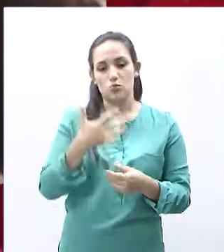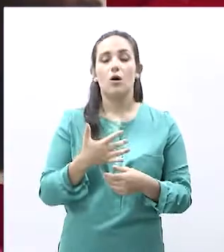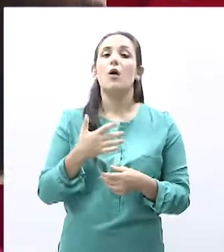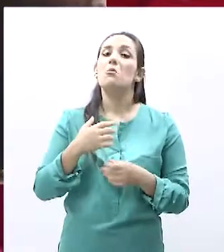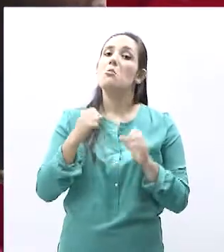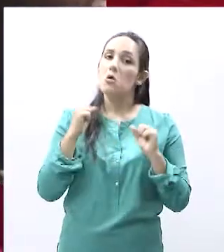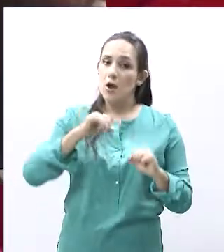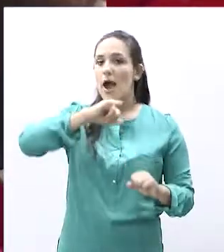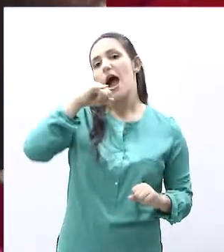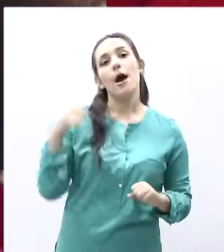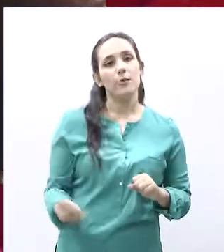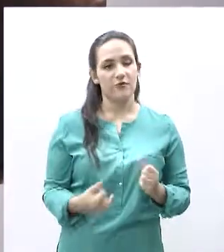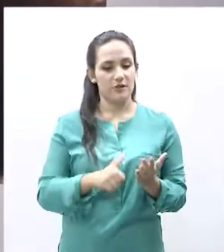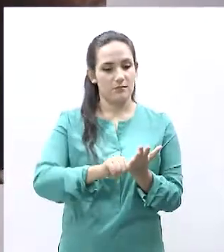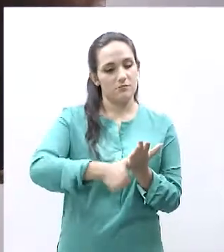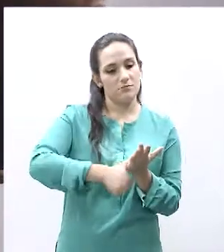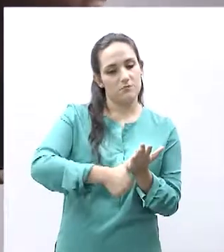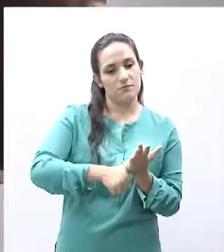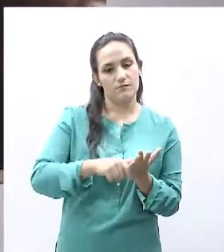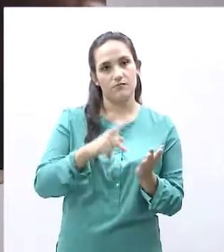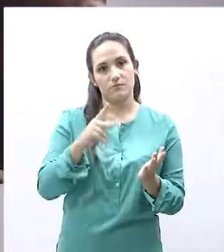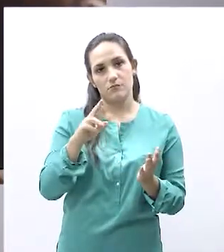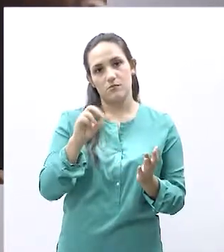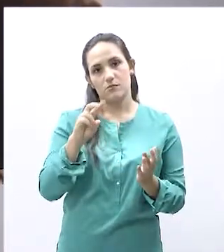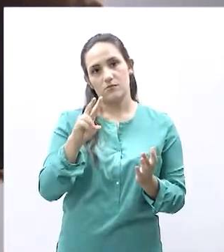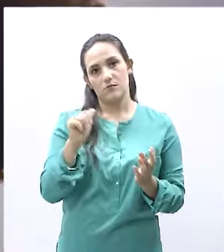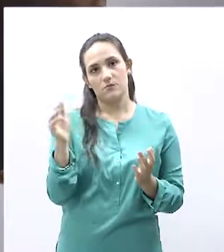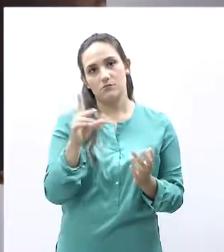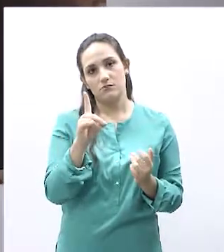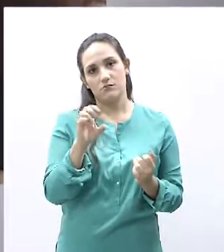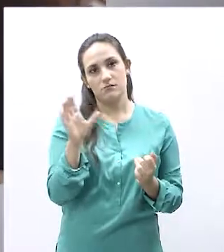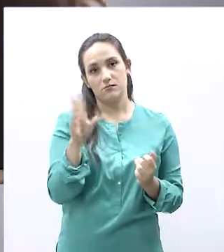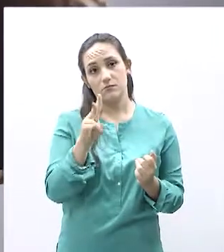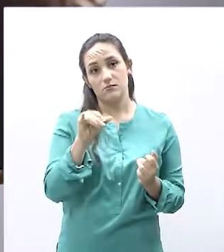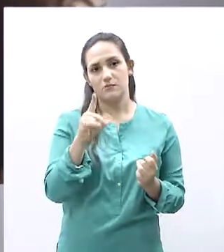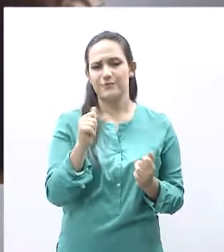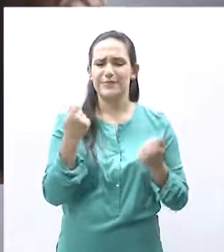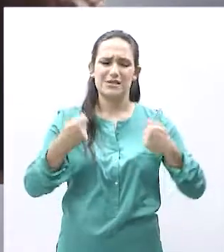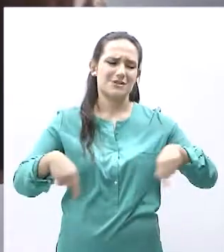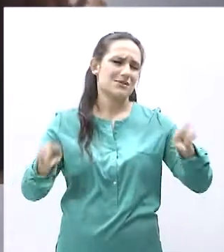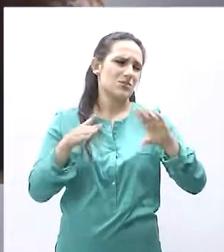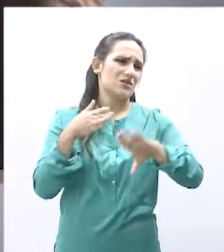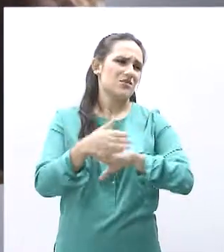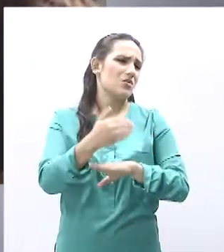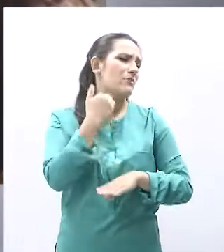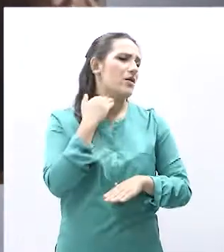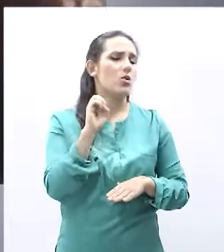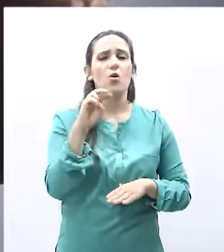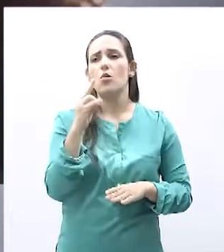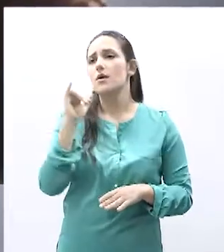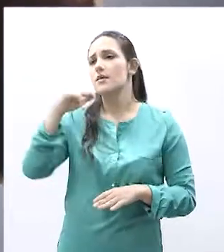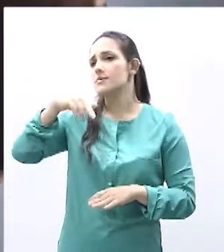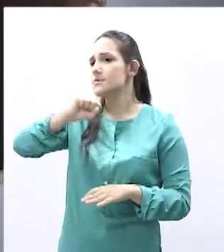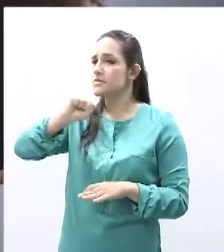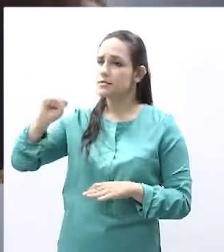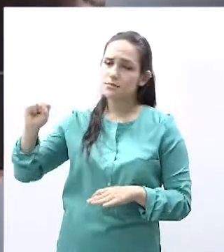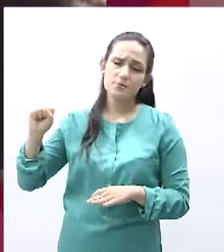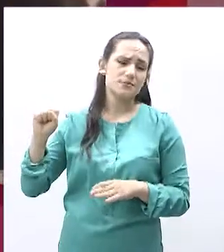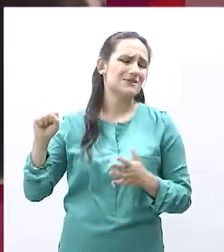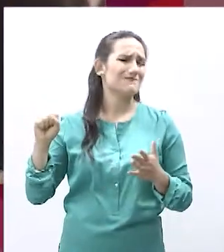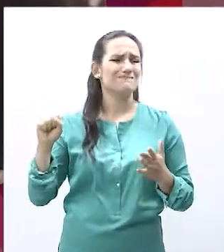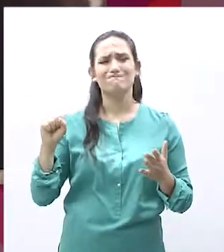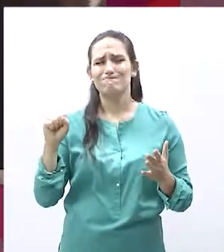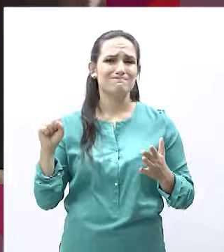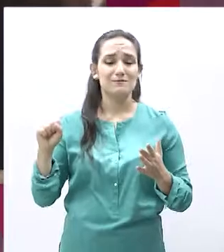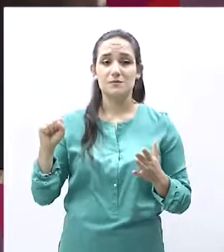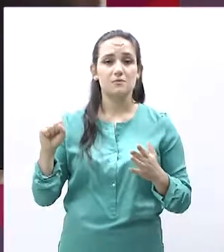se beneficiar dessa prova de vida de casa, sem ter que ir até banco, sem ter que ir ao INSS, e sem